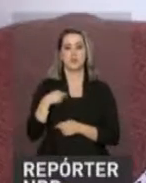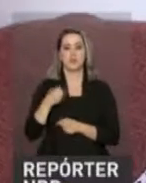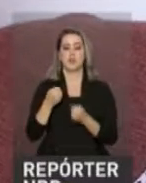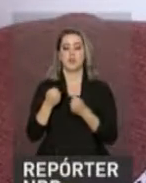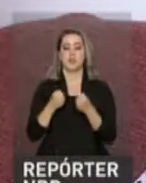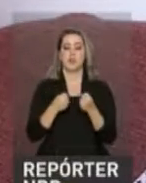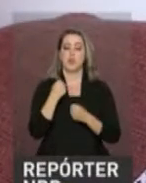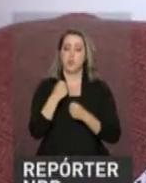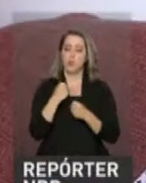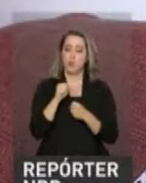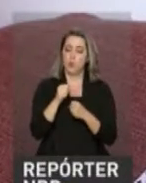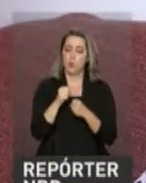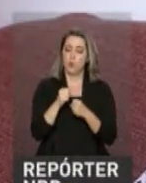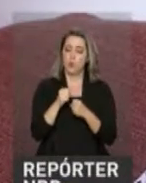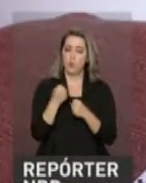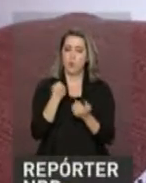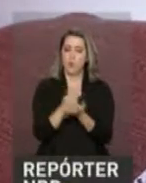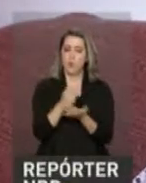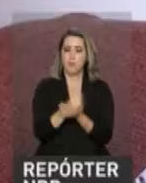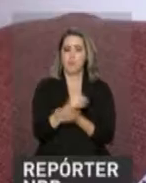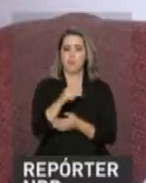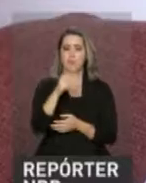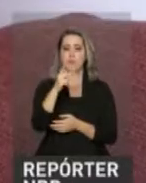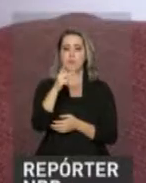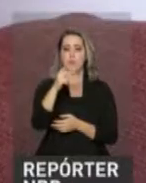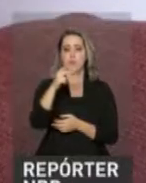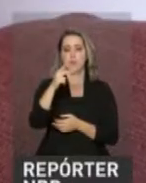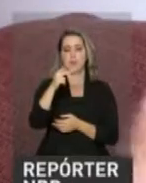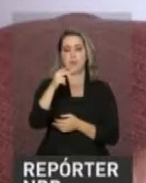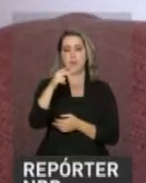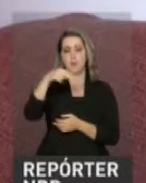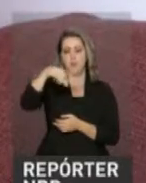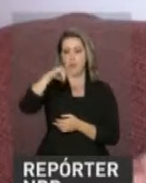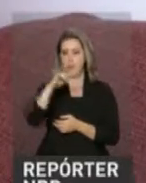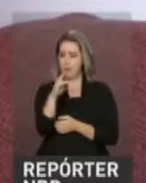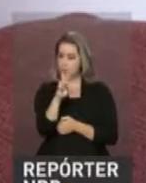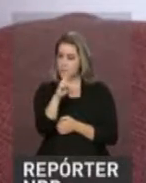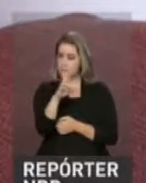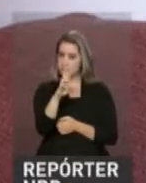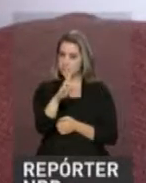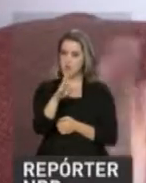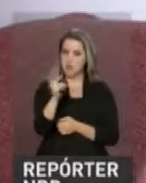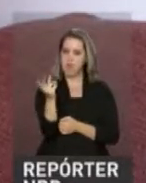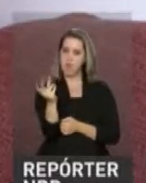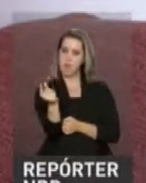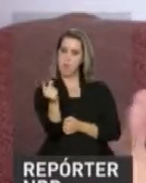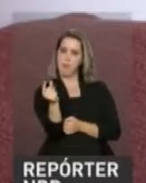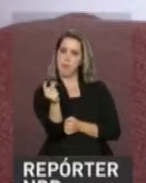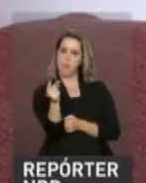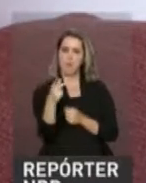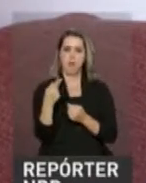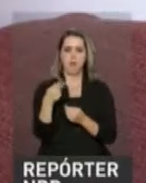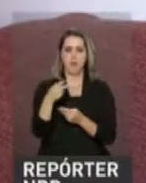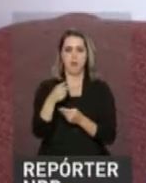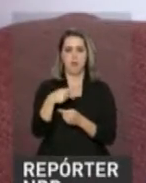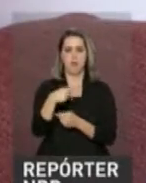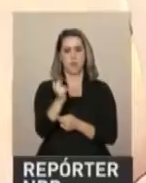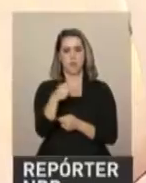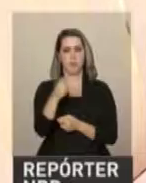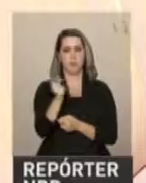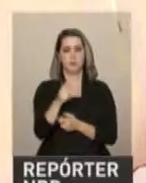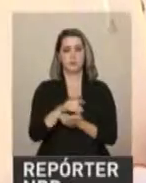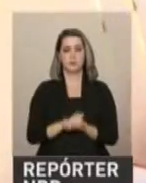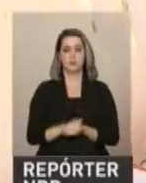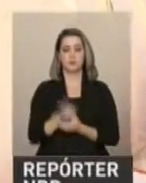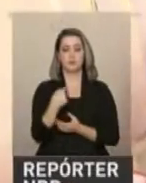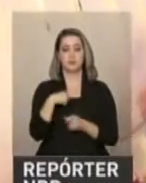spinner. O que é um spinner? É aquele negócio que você pega assim e vai girando. Gira assim com a mão para tirar o estresse.